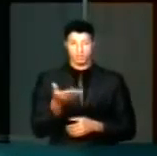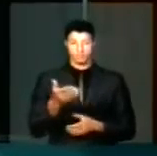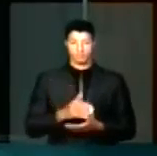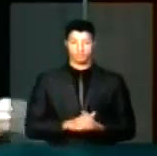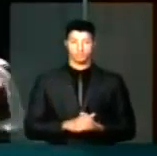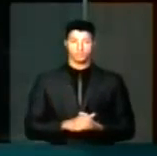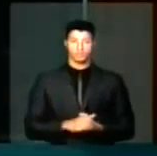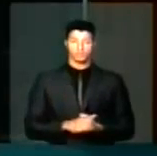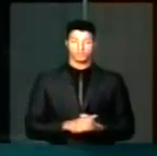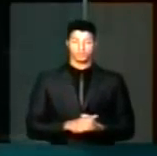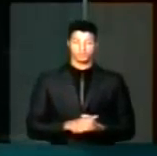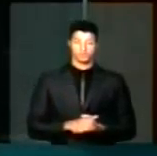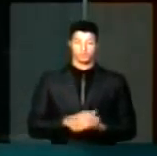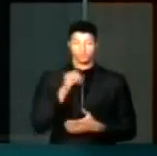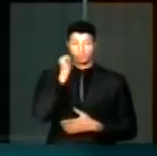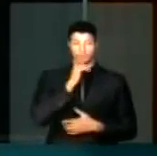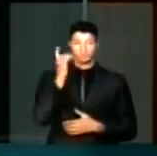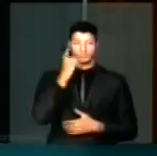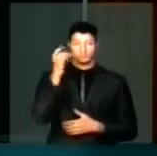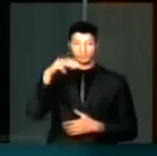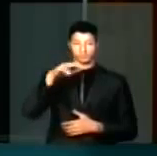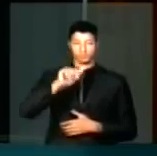parte. Maria do Rosário.